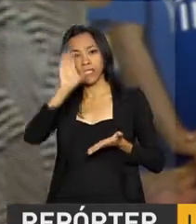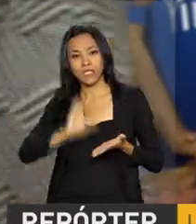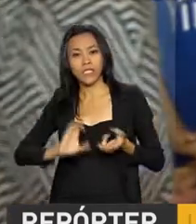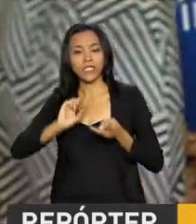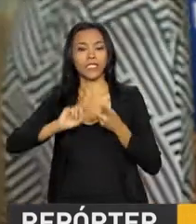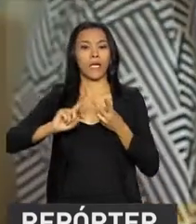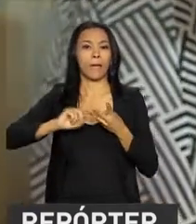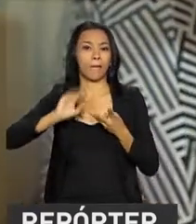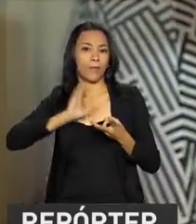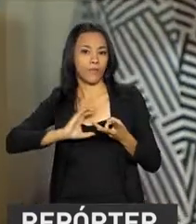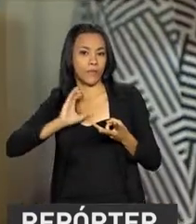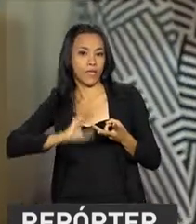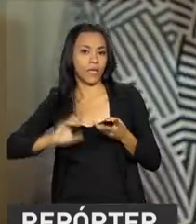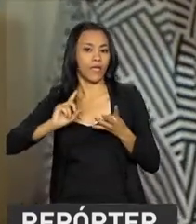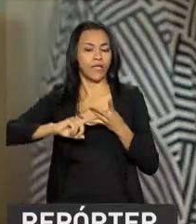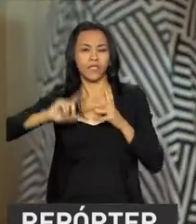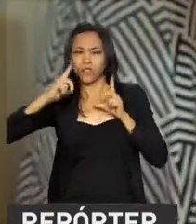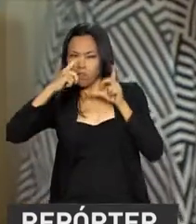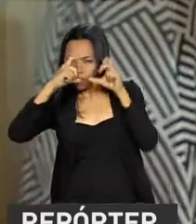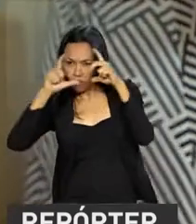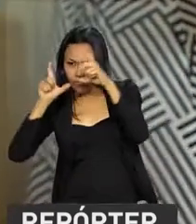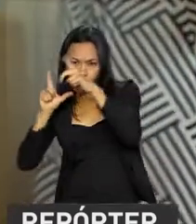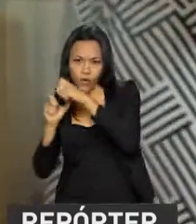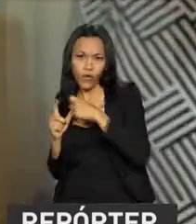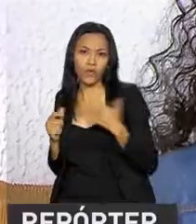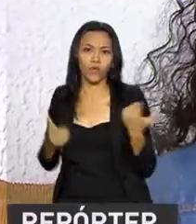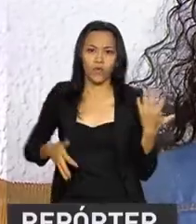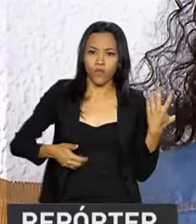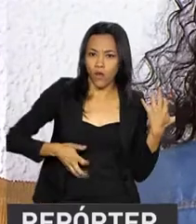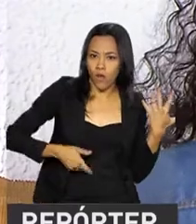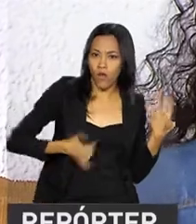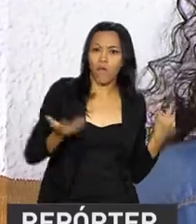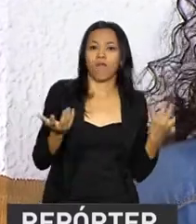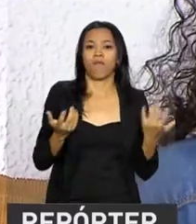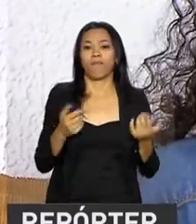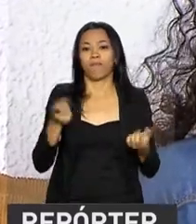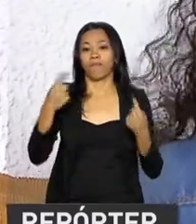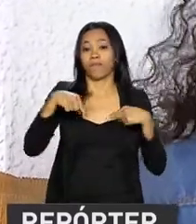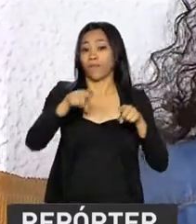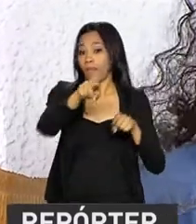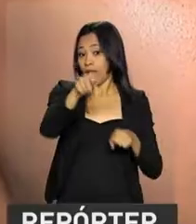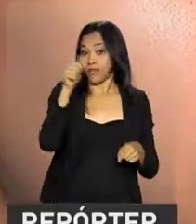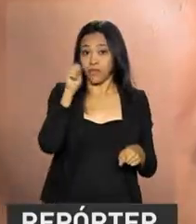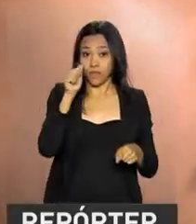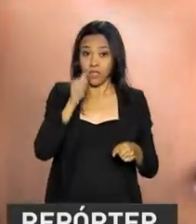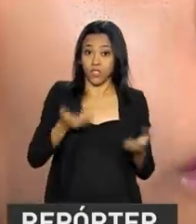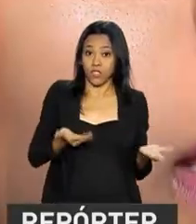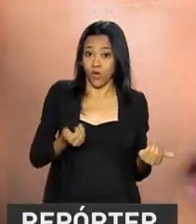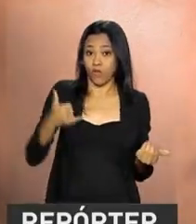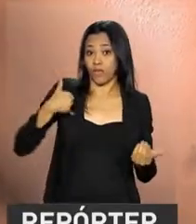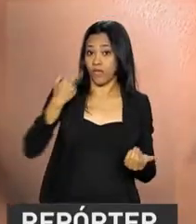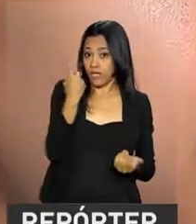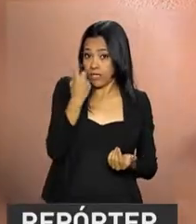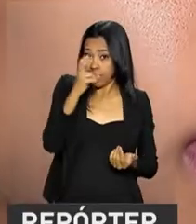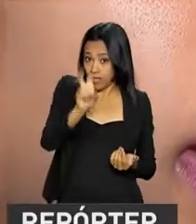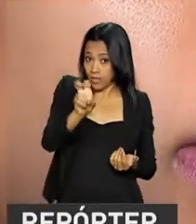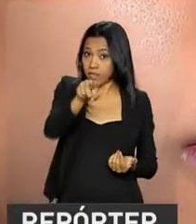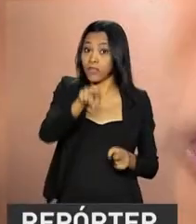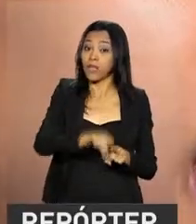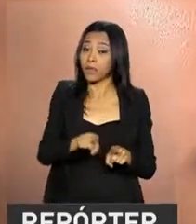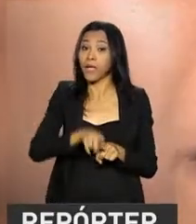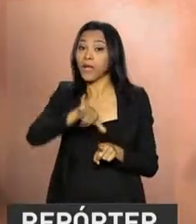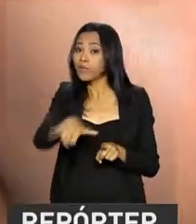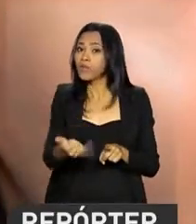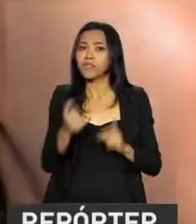português, fotografia, violão. A jovem Luísa, de 15 anos, também aproveita tudo que